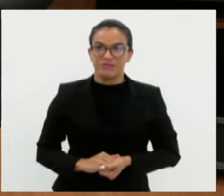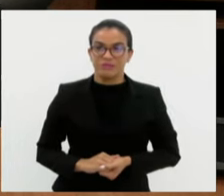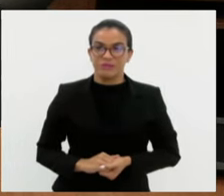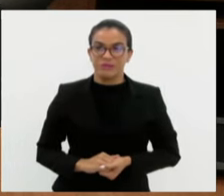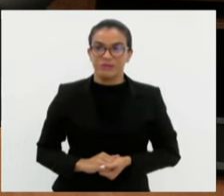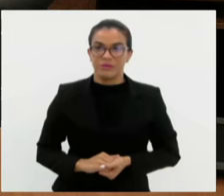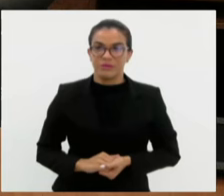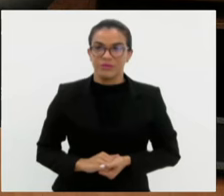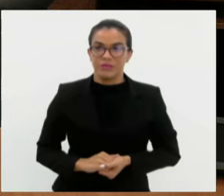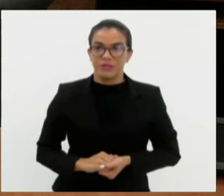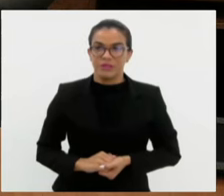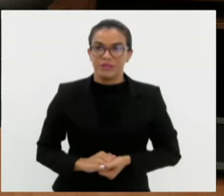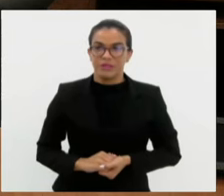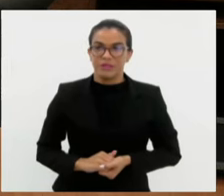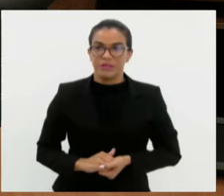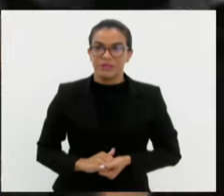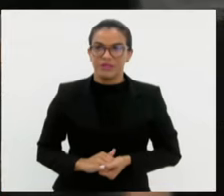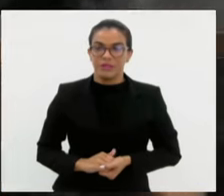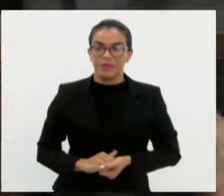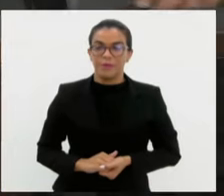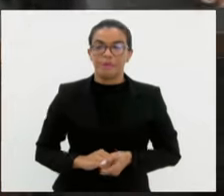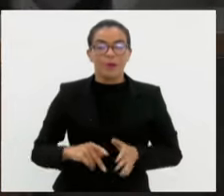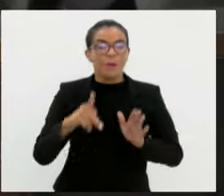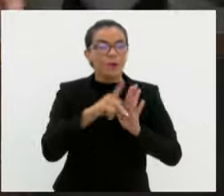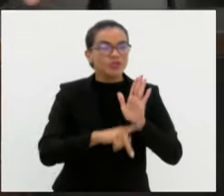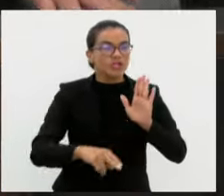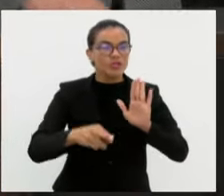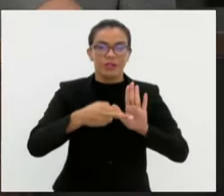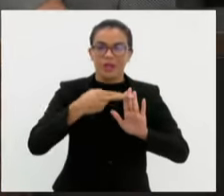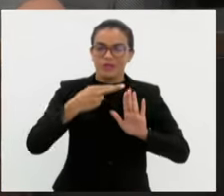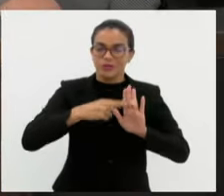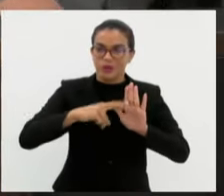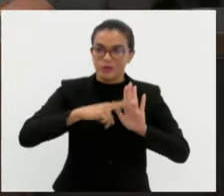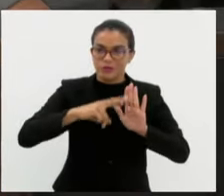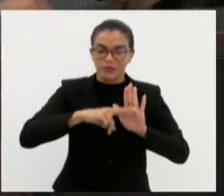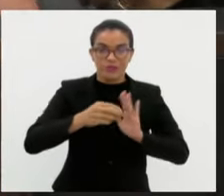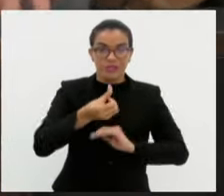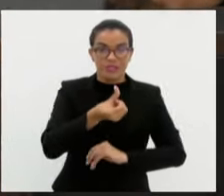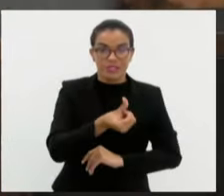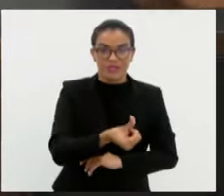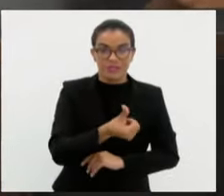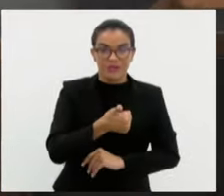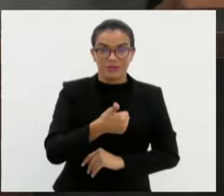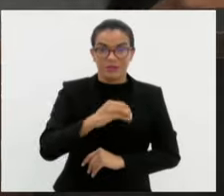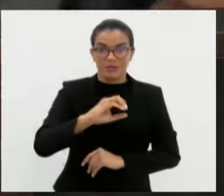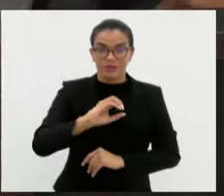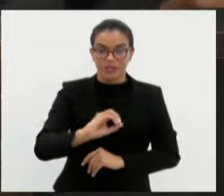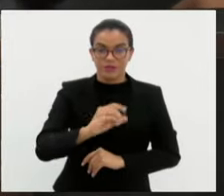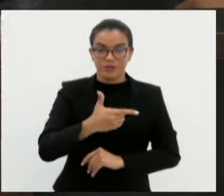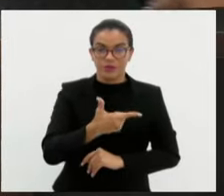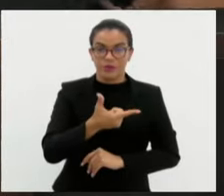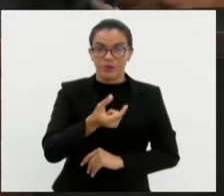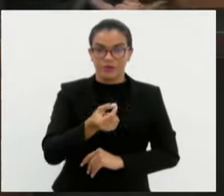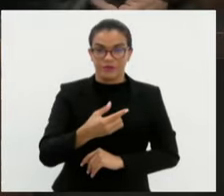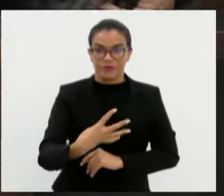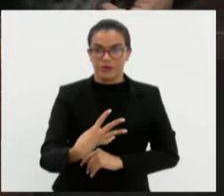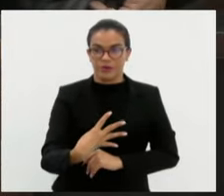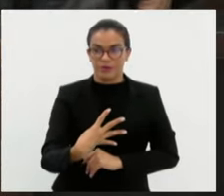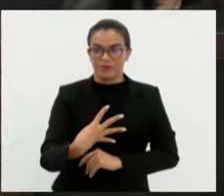Não, agora tem que terminar aqui. Projeto de resolução 610 de